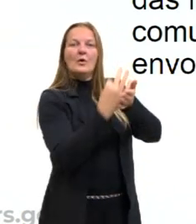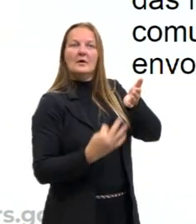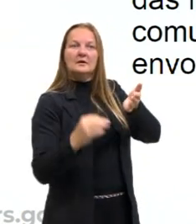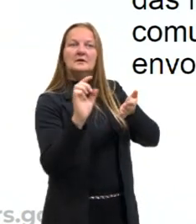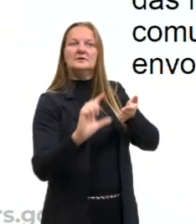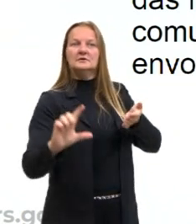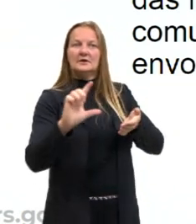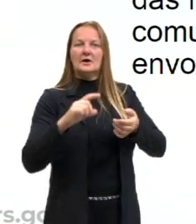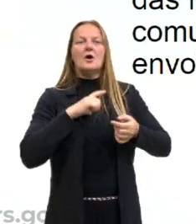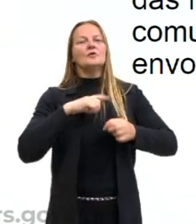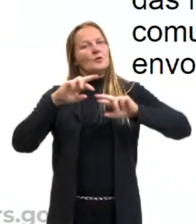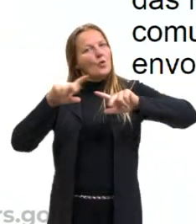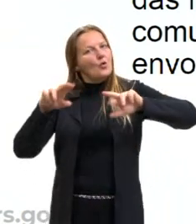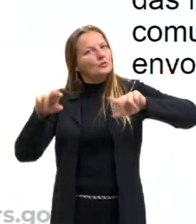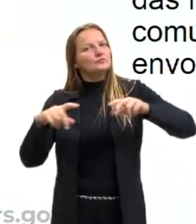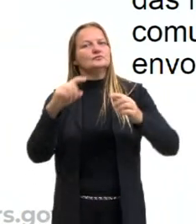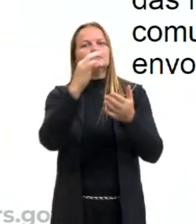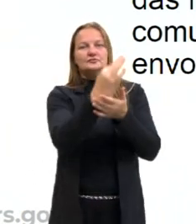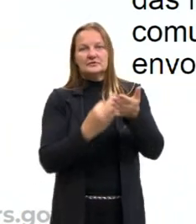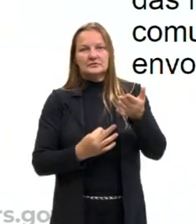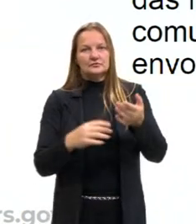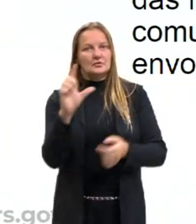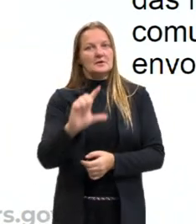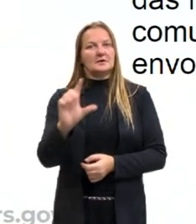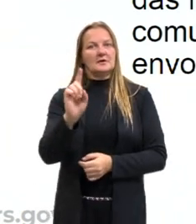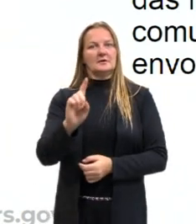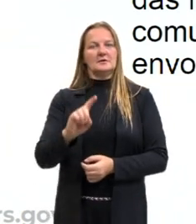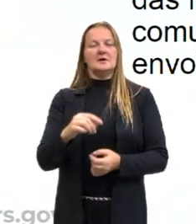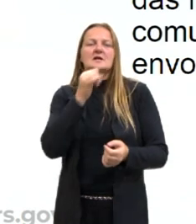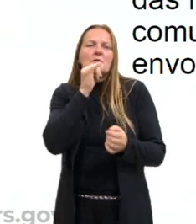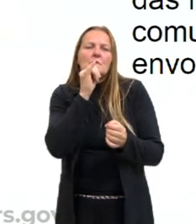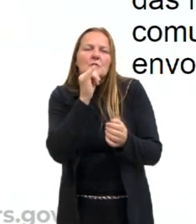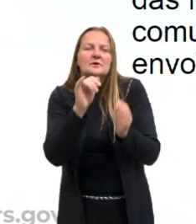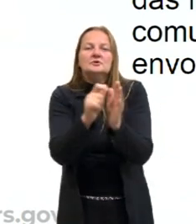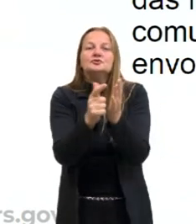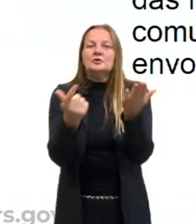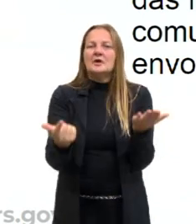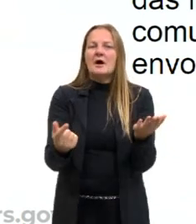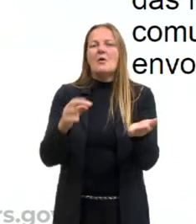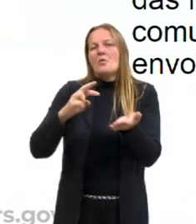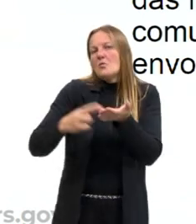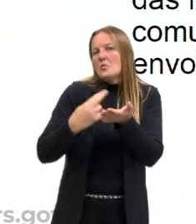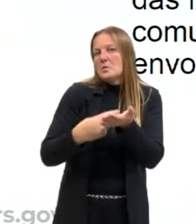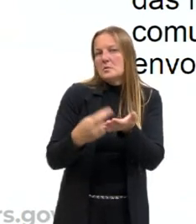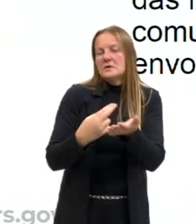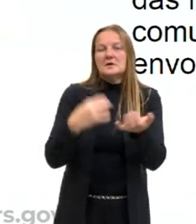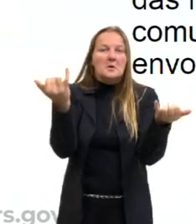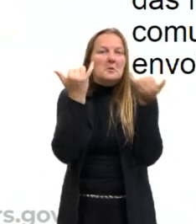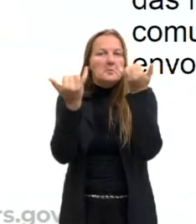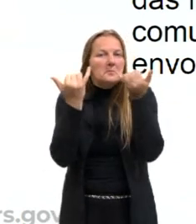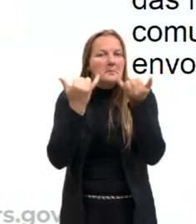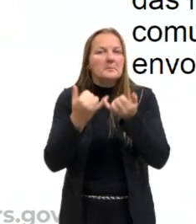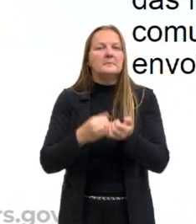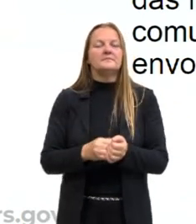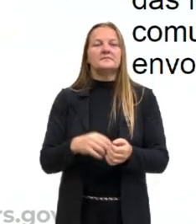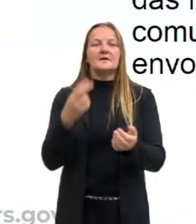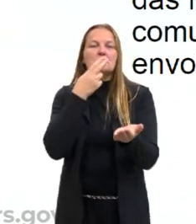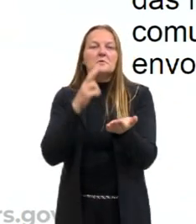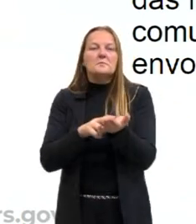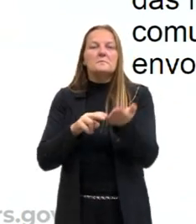essa função e a gente tem um texto que não é literário por e em jornais revistas a gente tem